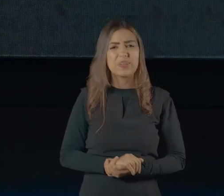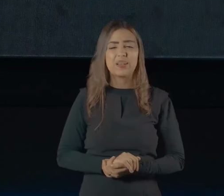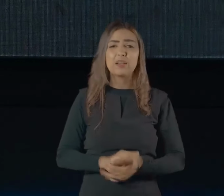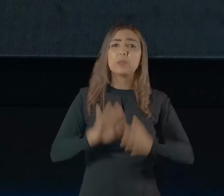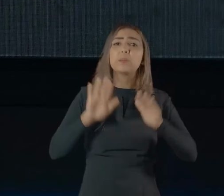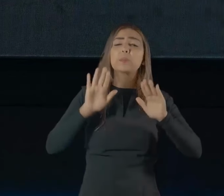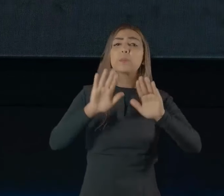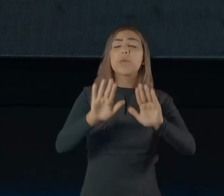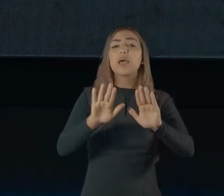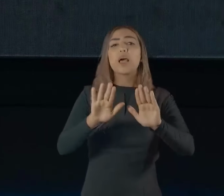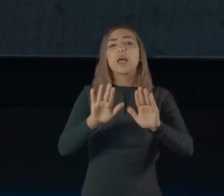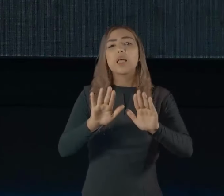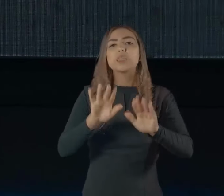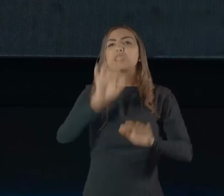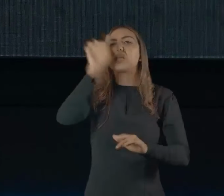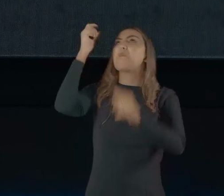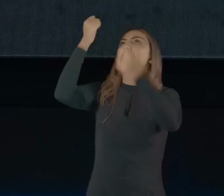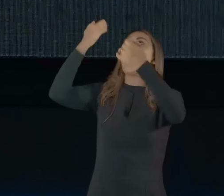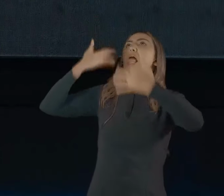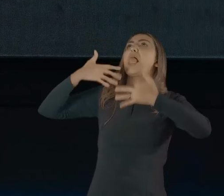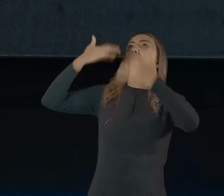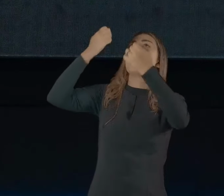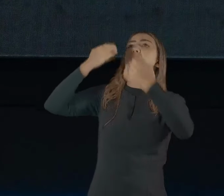Agora, qual é a condição aqui que Deus dá?